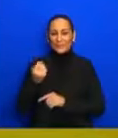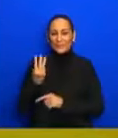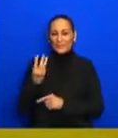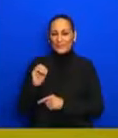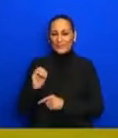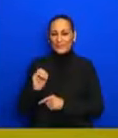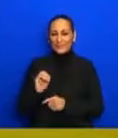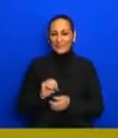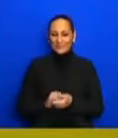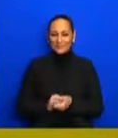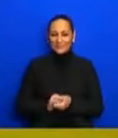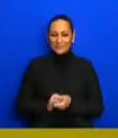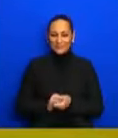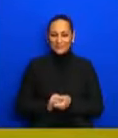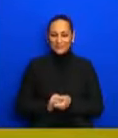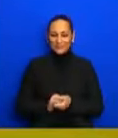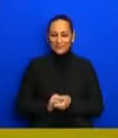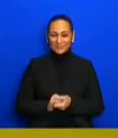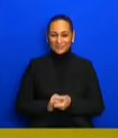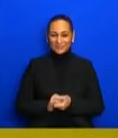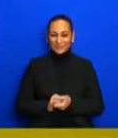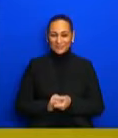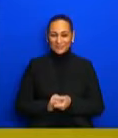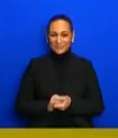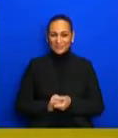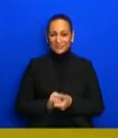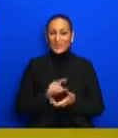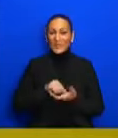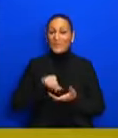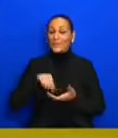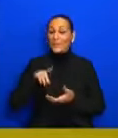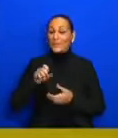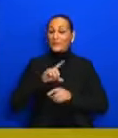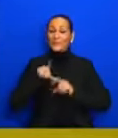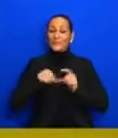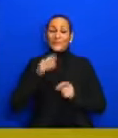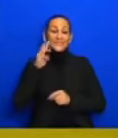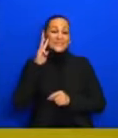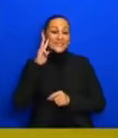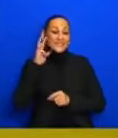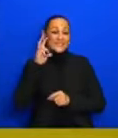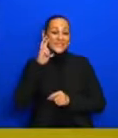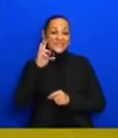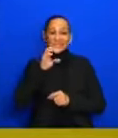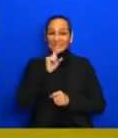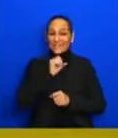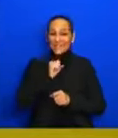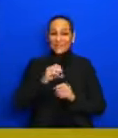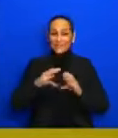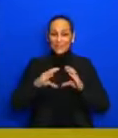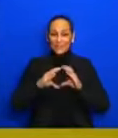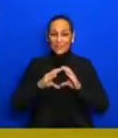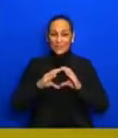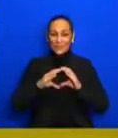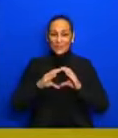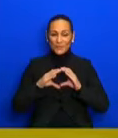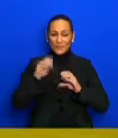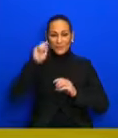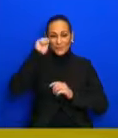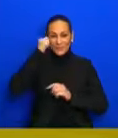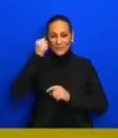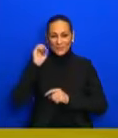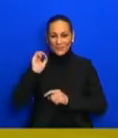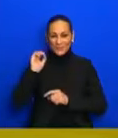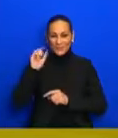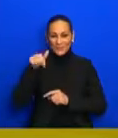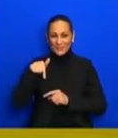branca 30. Branca número 30. Mega Sena com sorteios às terças, quintas e sábados. Bola